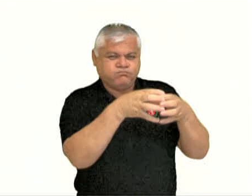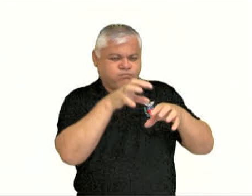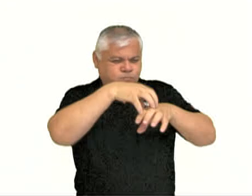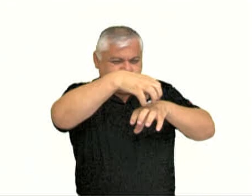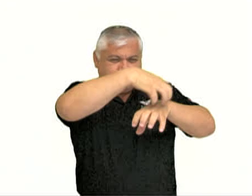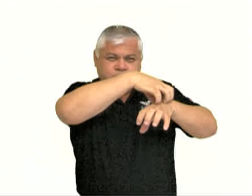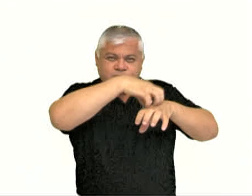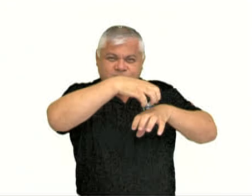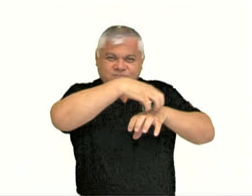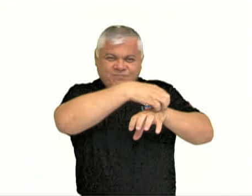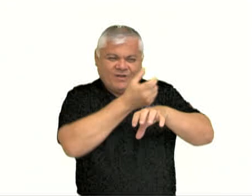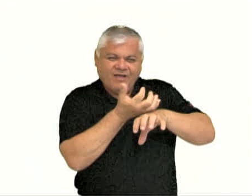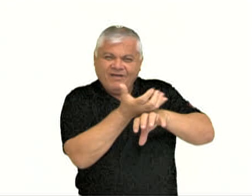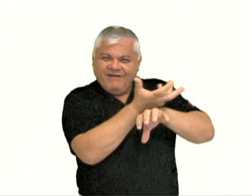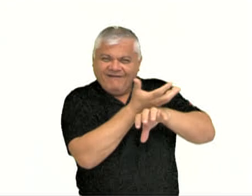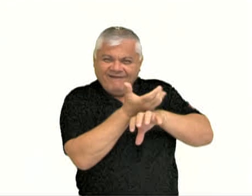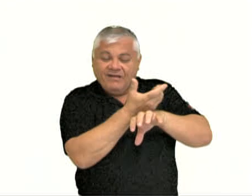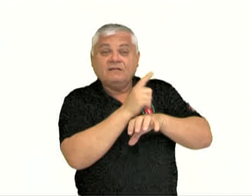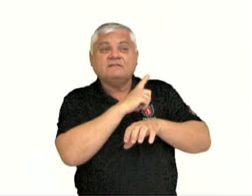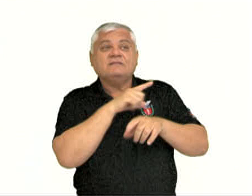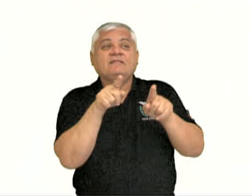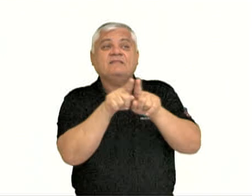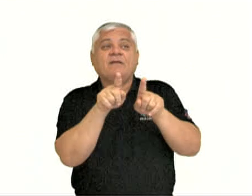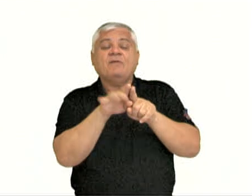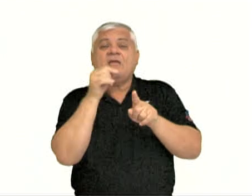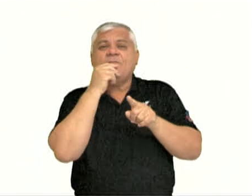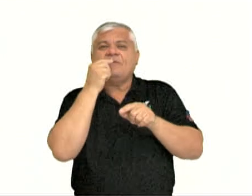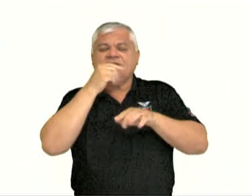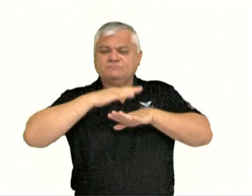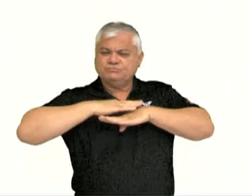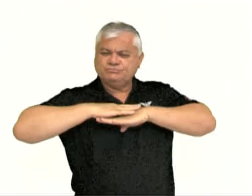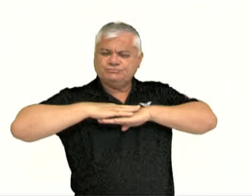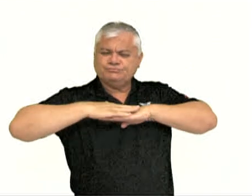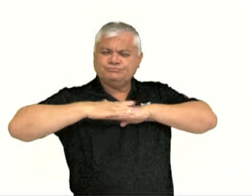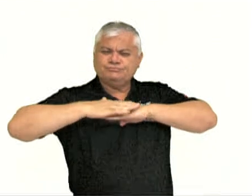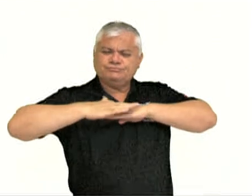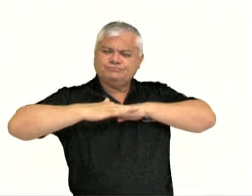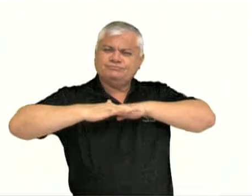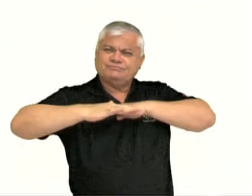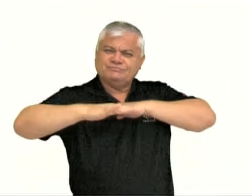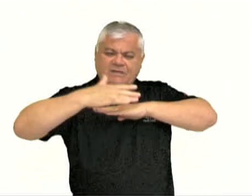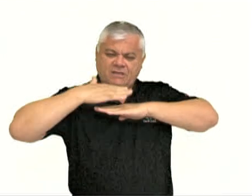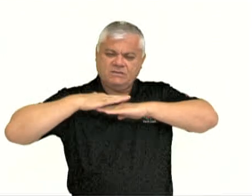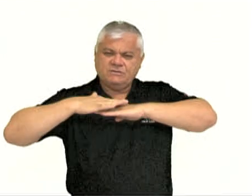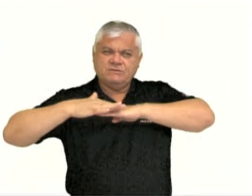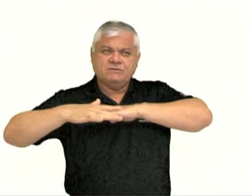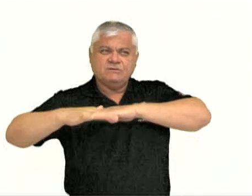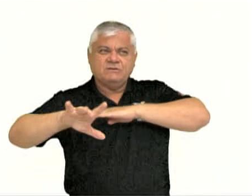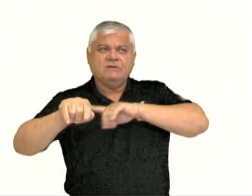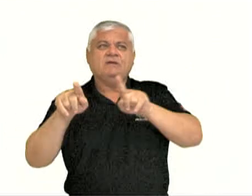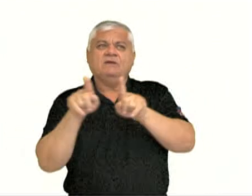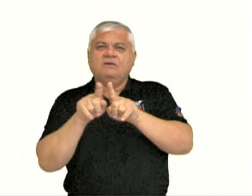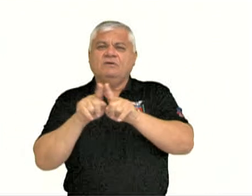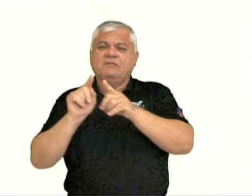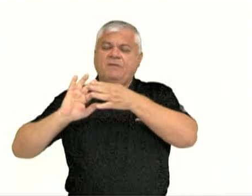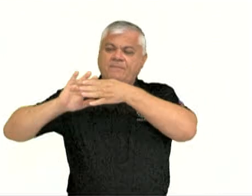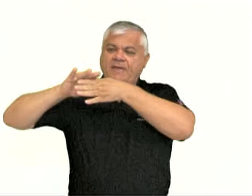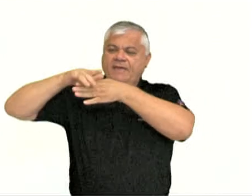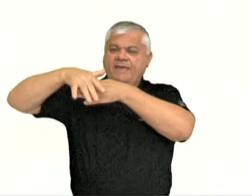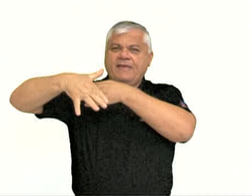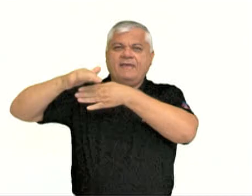unidas ali. A gente também vê em forminhas de tapete, que chama, e na forma de pendentes,